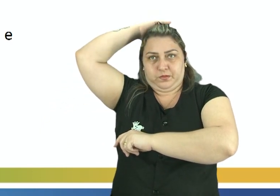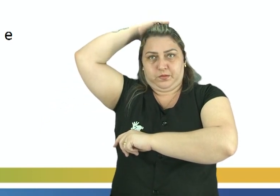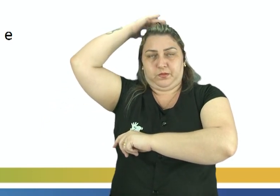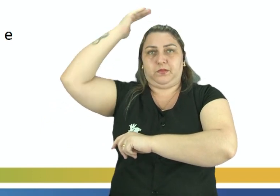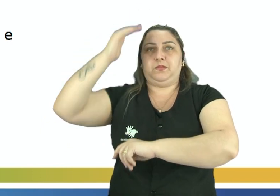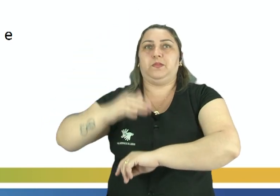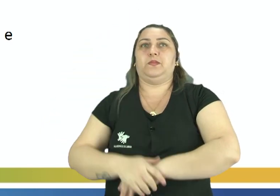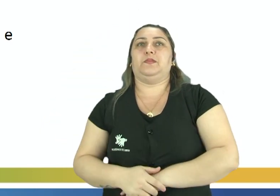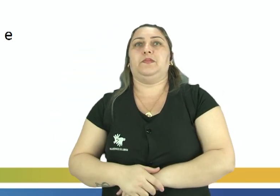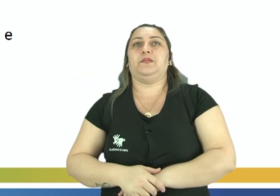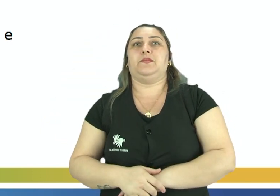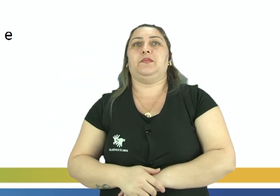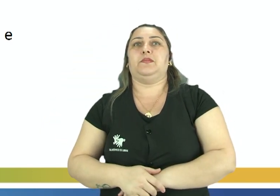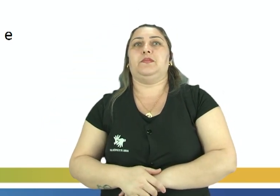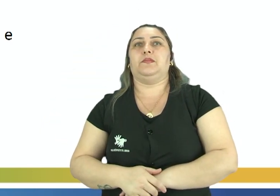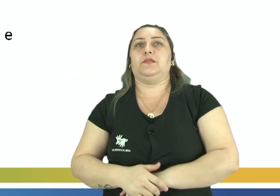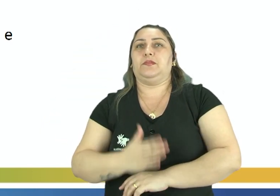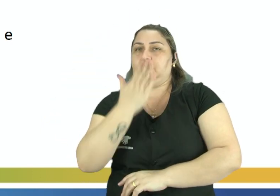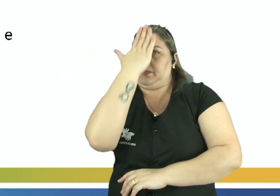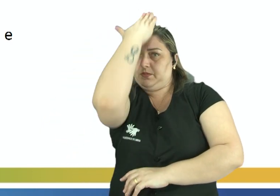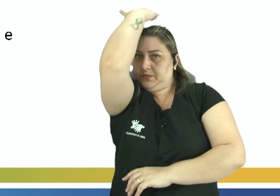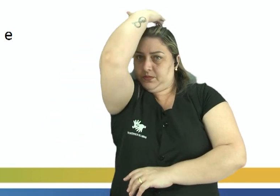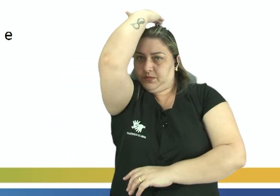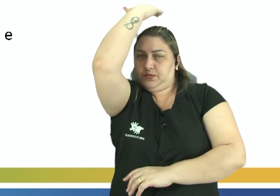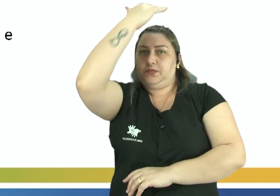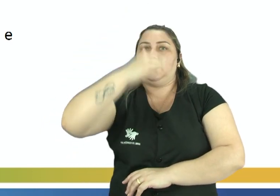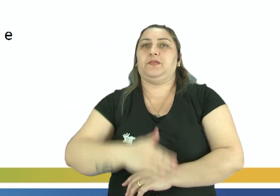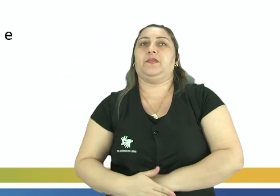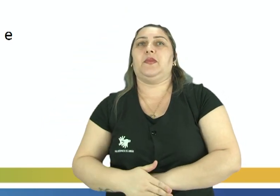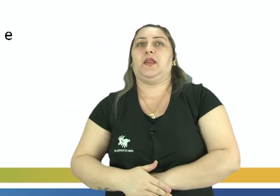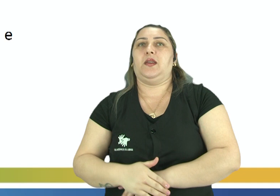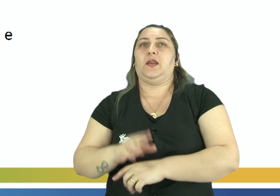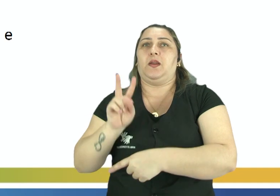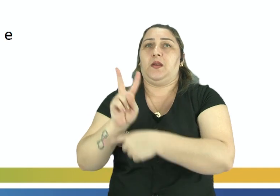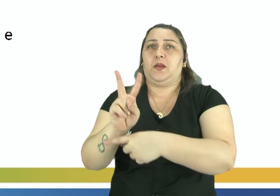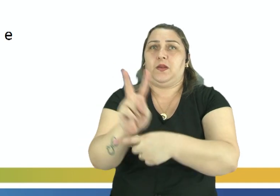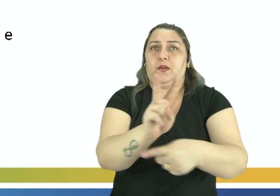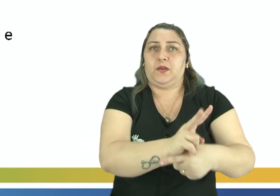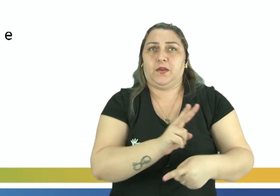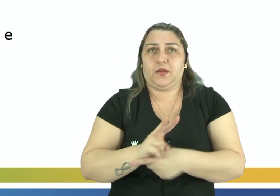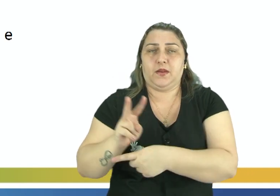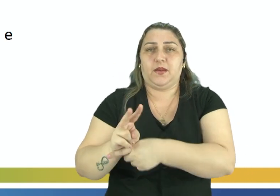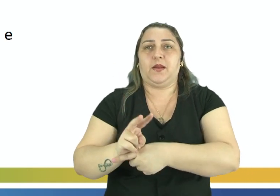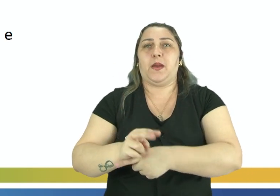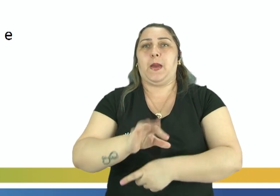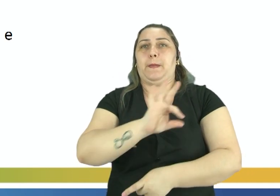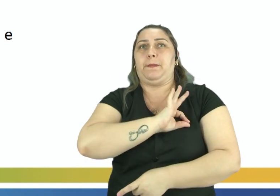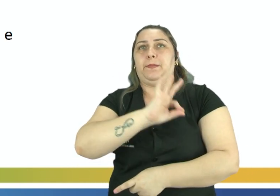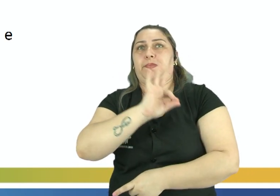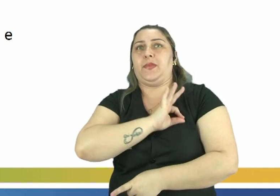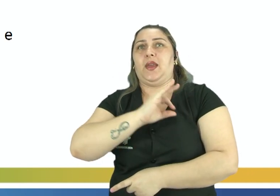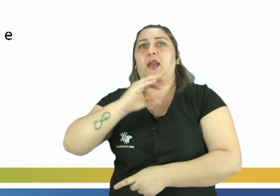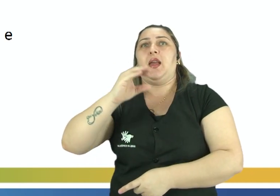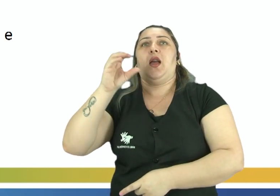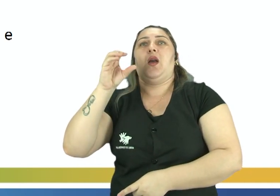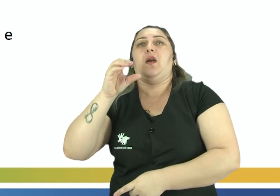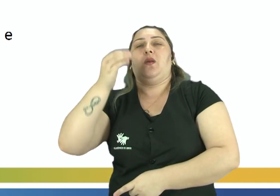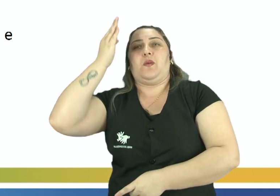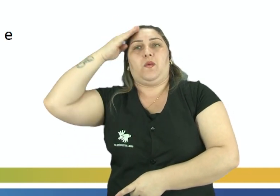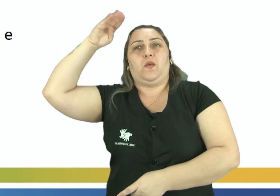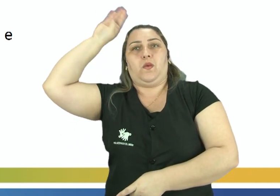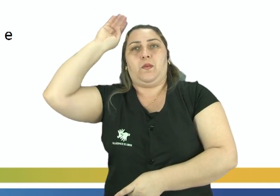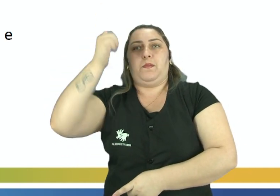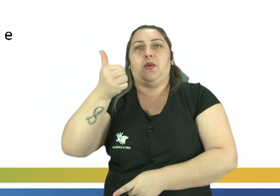intensa sob a doutrina Truman, com intervenções militares na guerra. A invasão de Cuba em